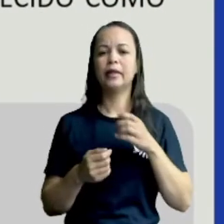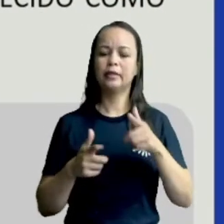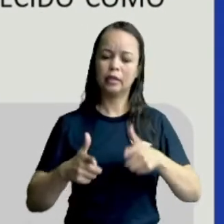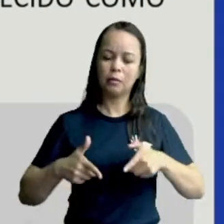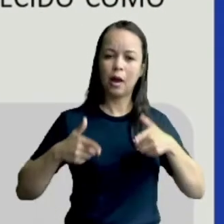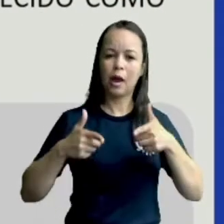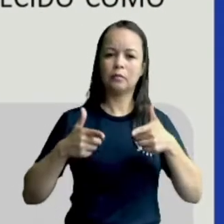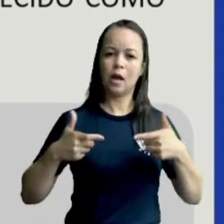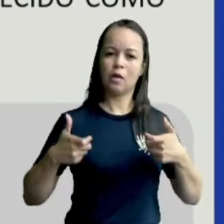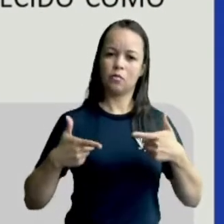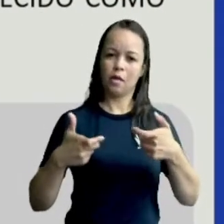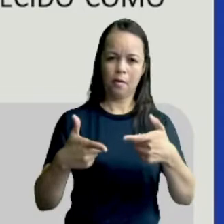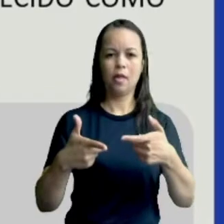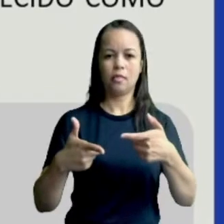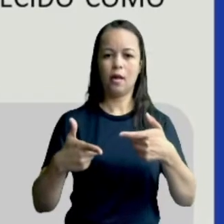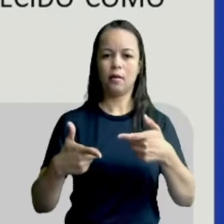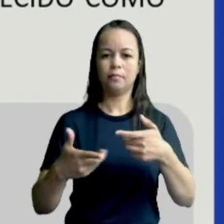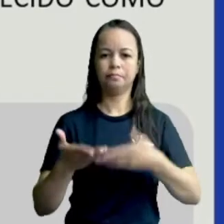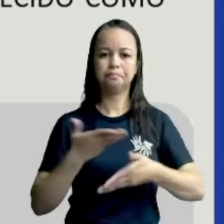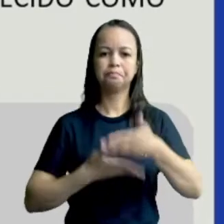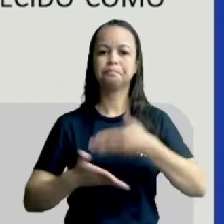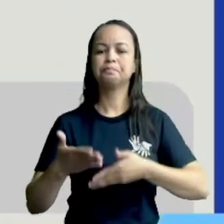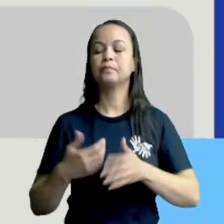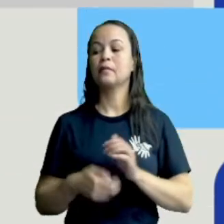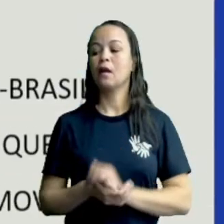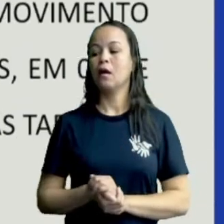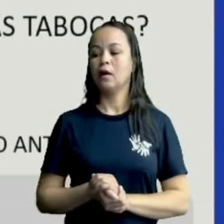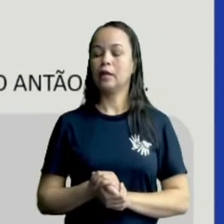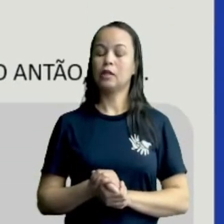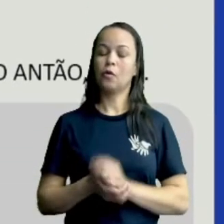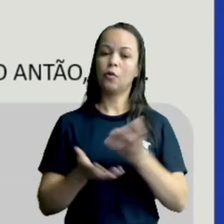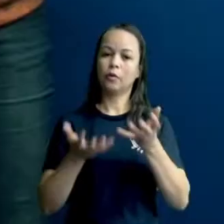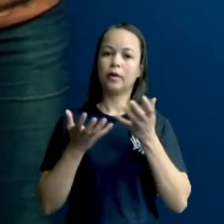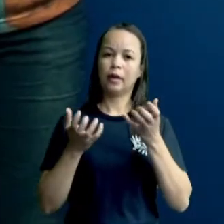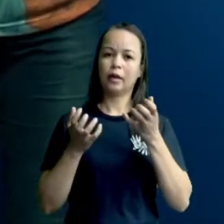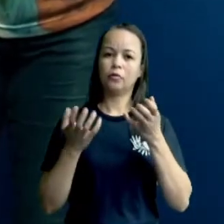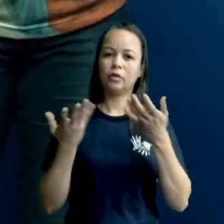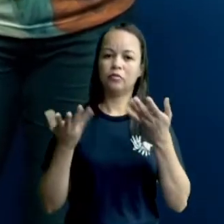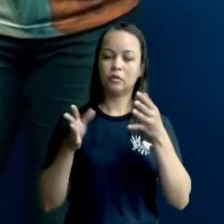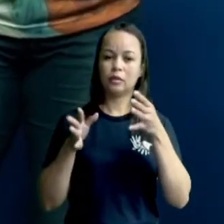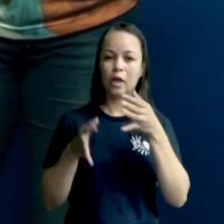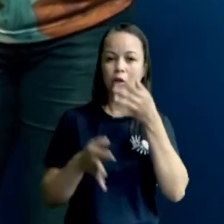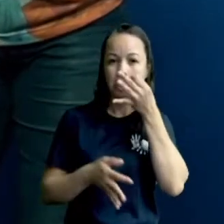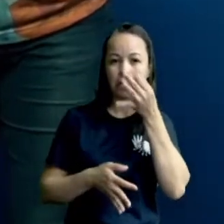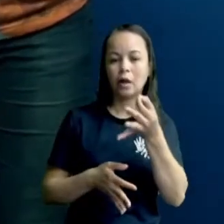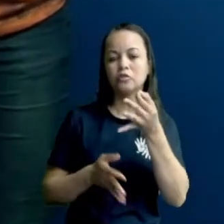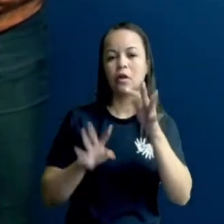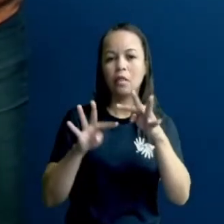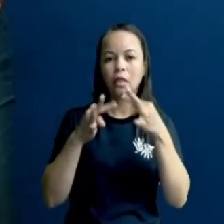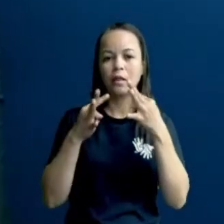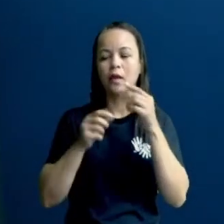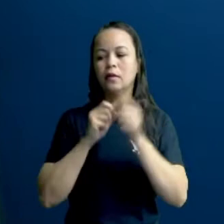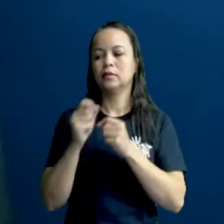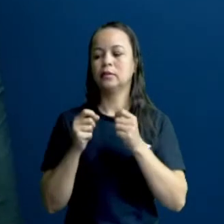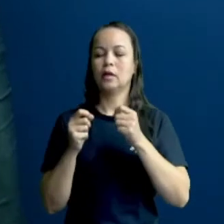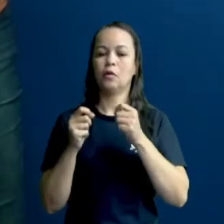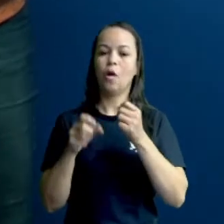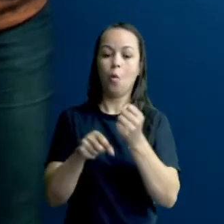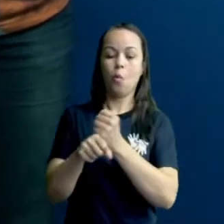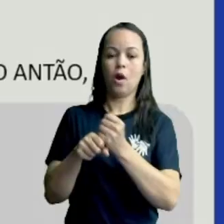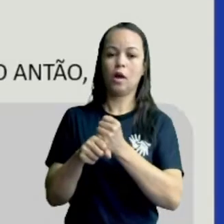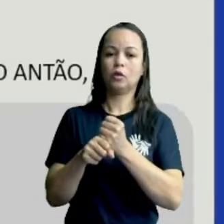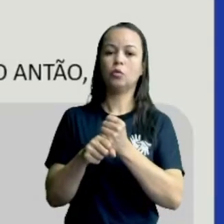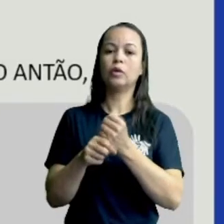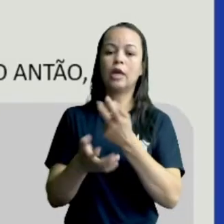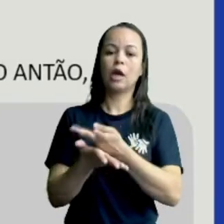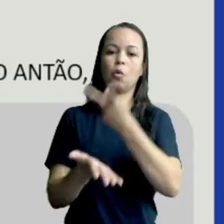né? Da batalha. Então, aí eu queria que vocês se ligassem mais ao ano em que ocorreu o fato. Então,